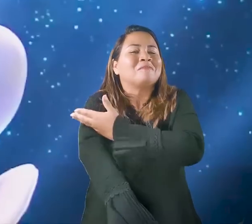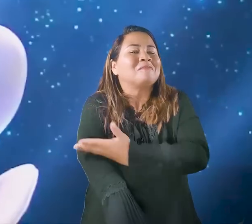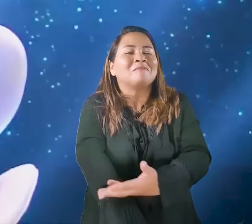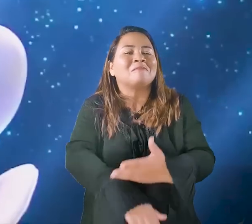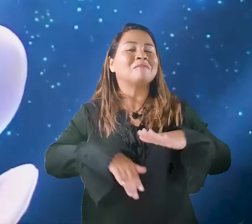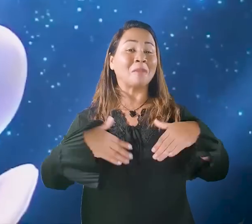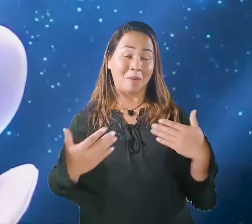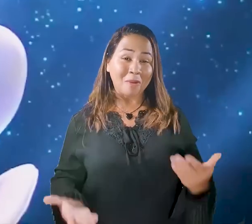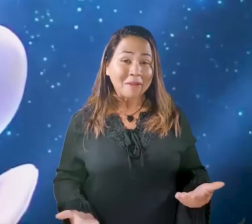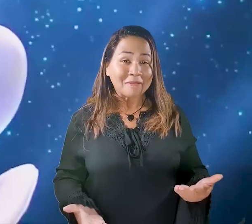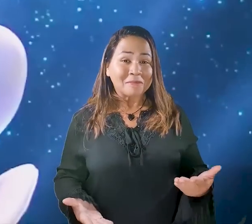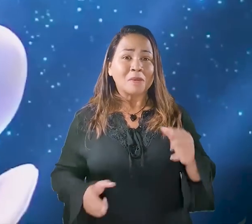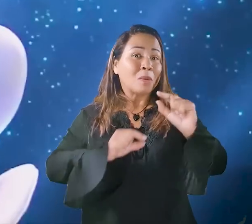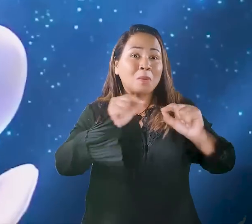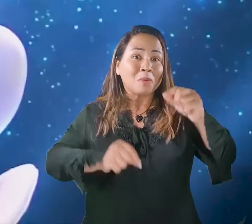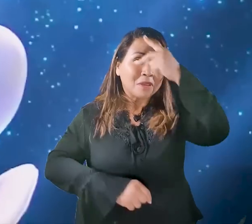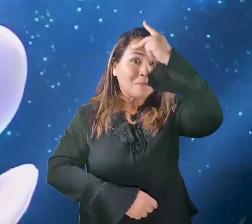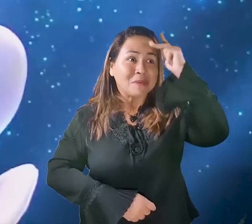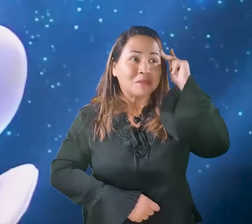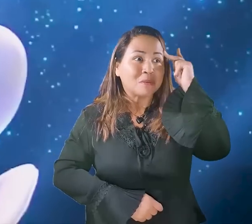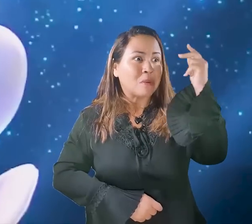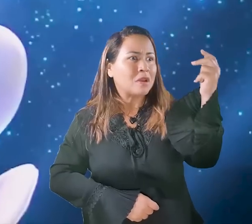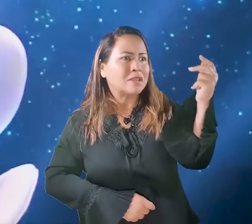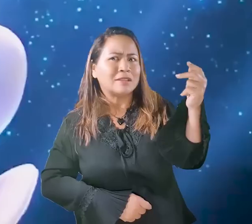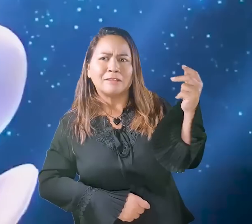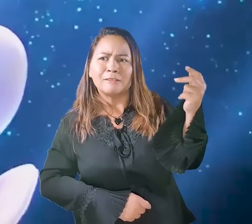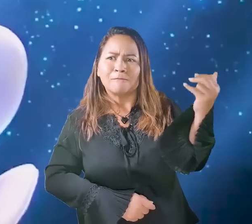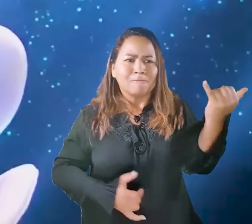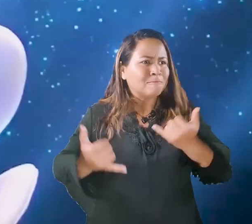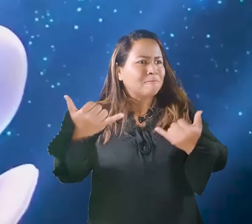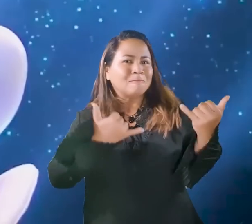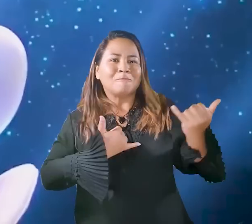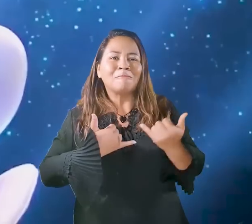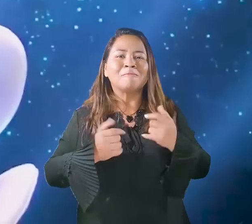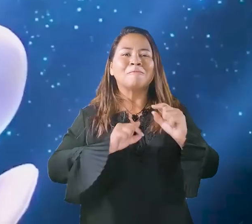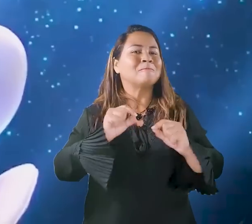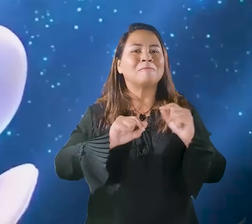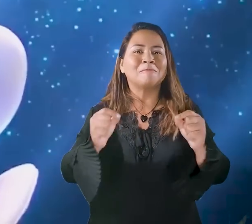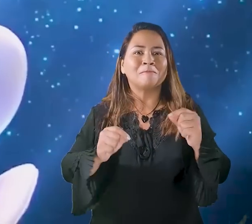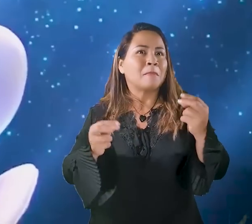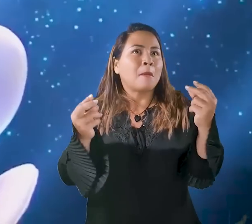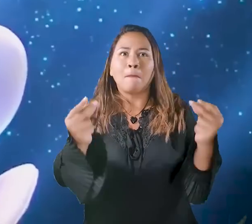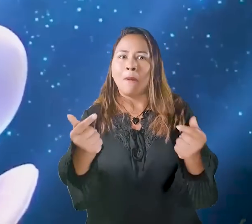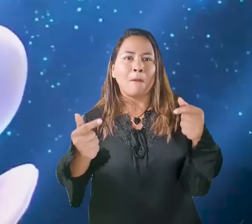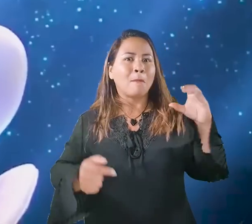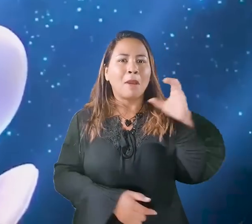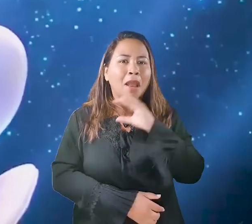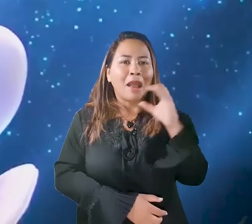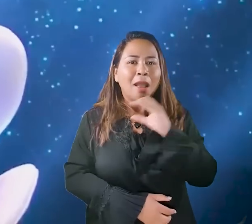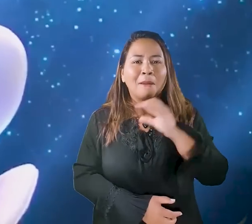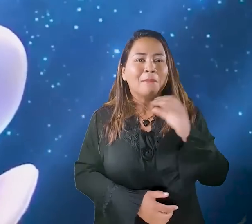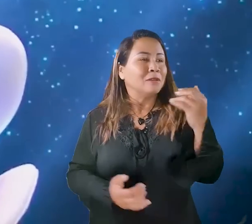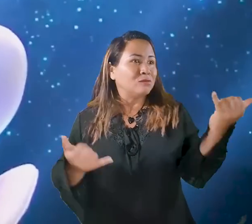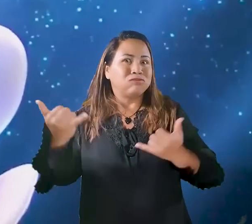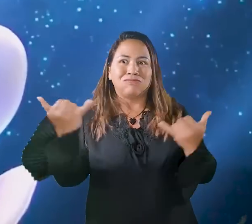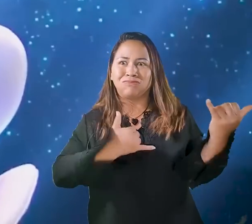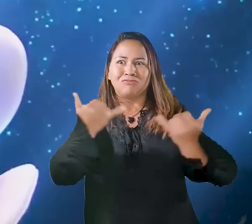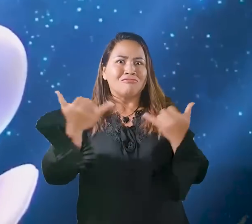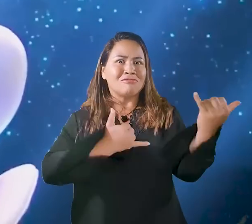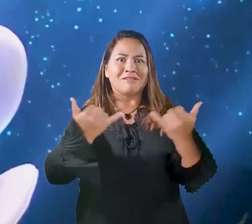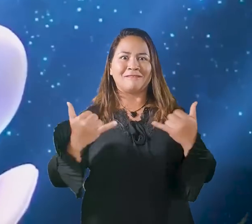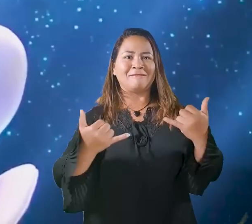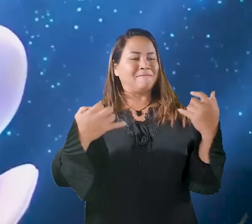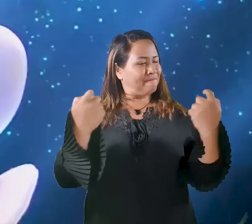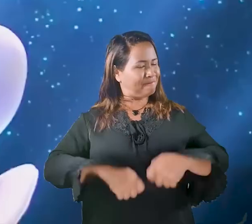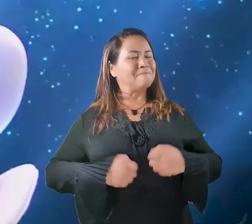O que as pessoas falariam de você? Traga respostas rápidas, em alta performance, rápido, não dê significado, o que vier. E não importa o que